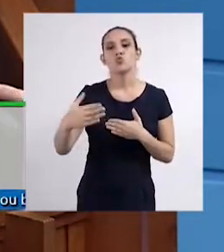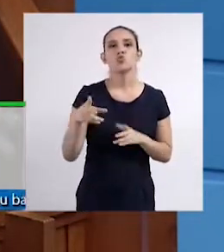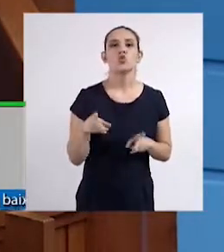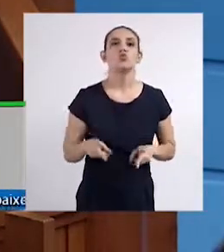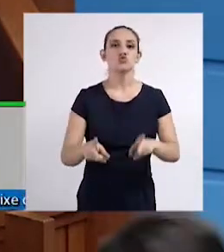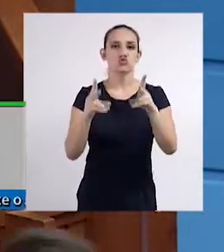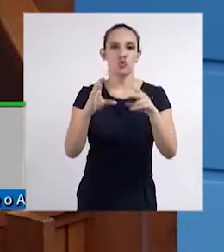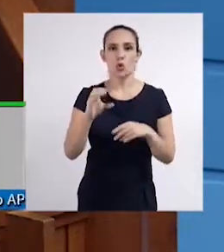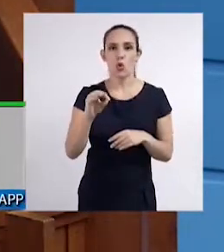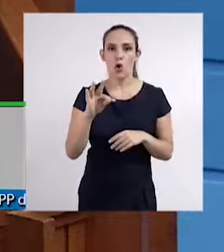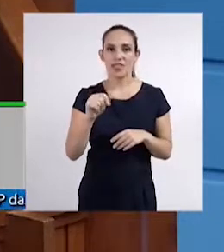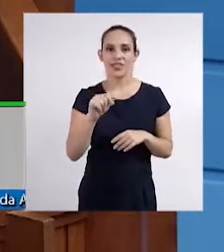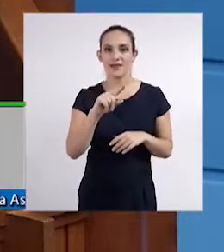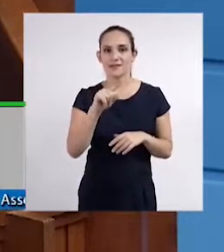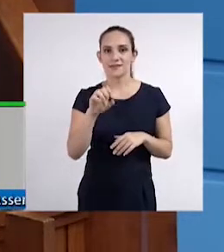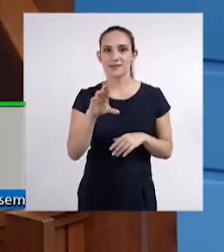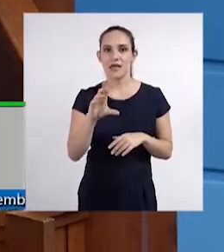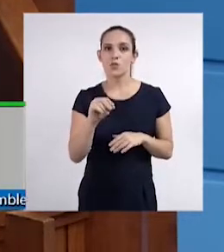Segundo,